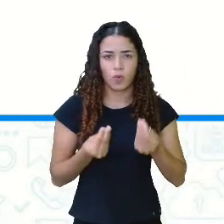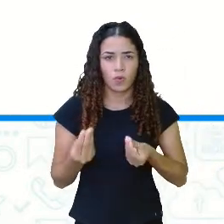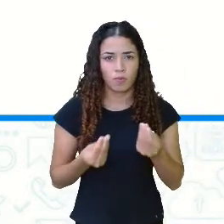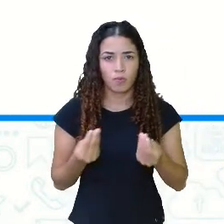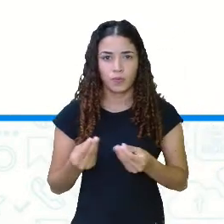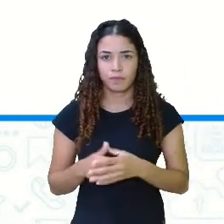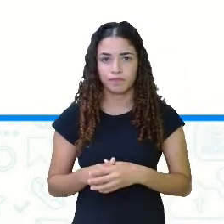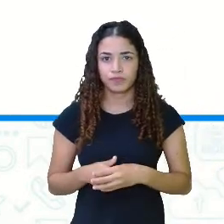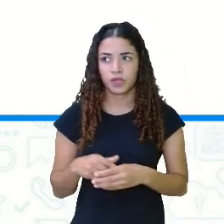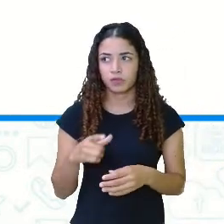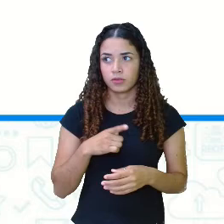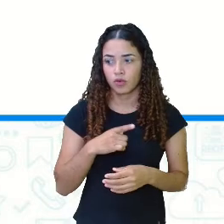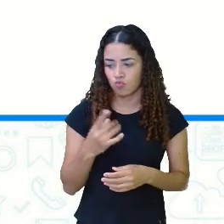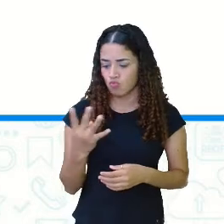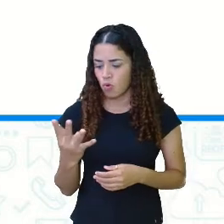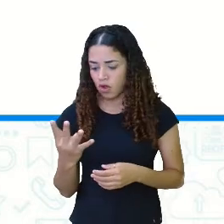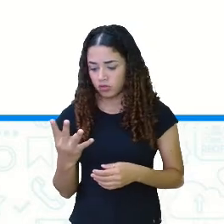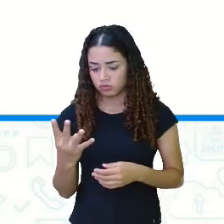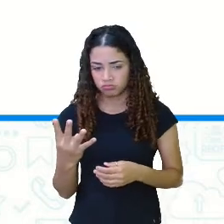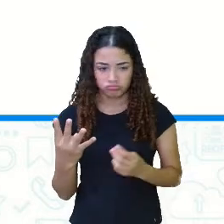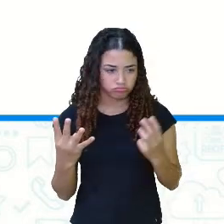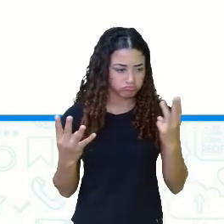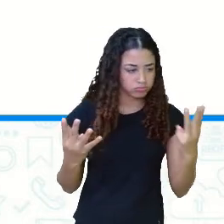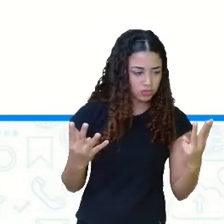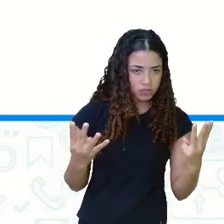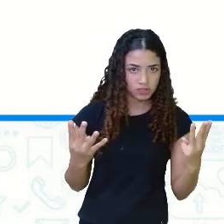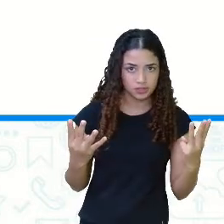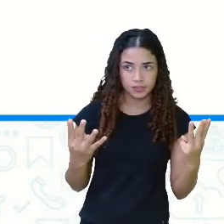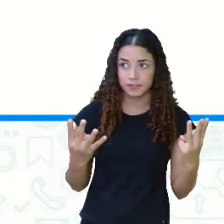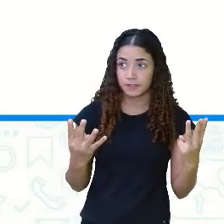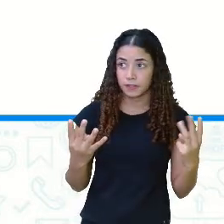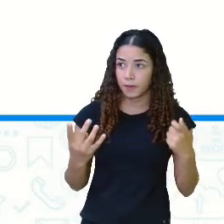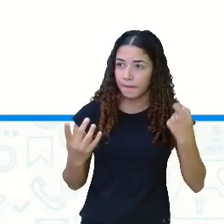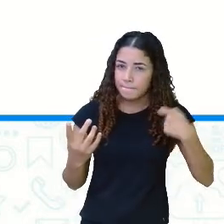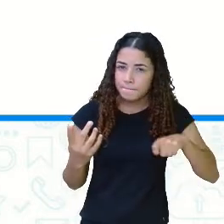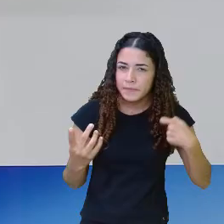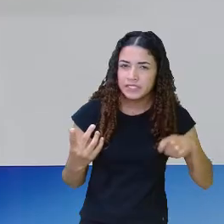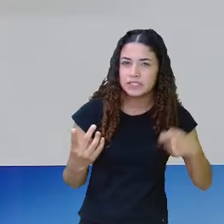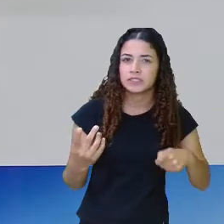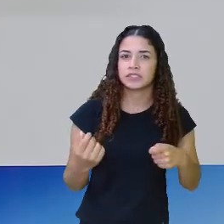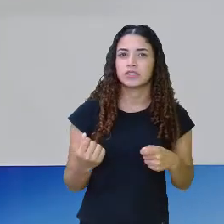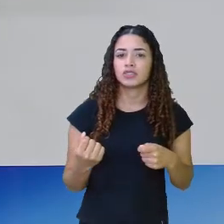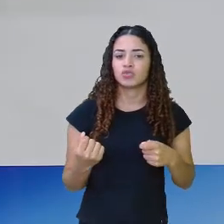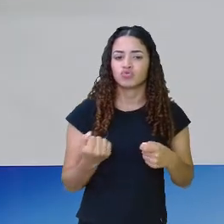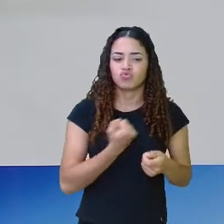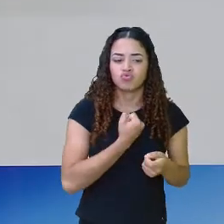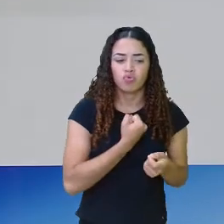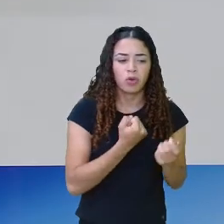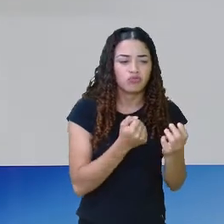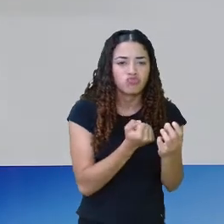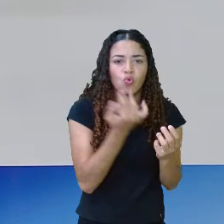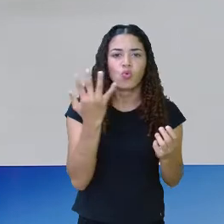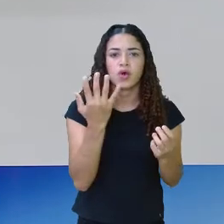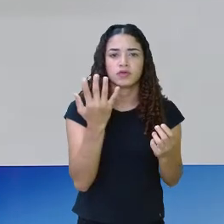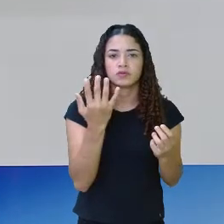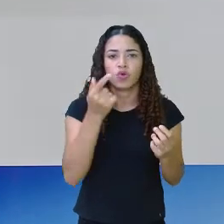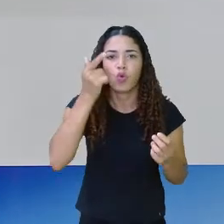Eu tenho de um lado 4 quilos, do outro eu tenho 3. Eu preciso de um peso de quanto para